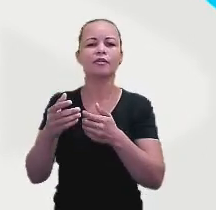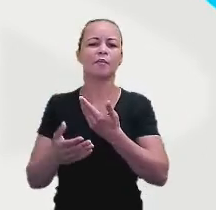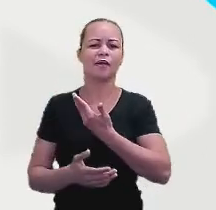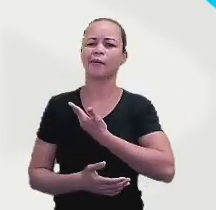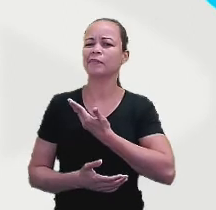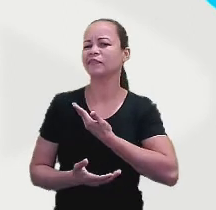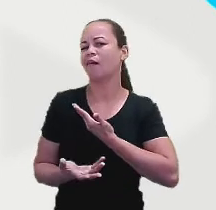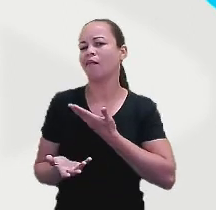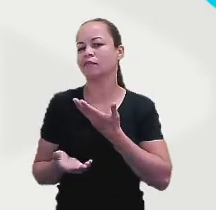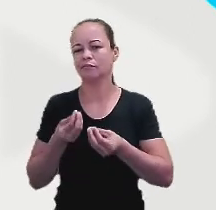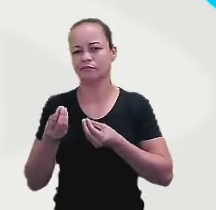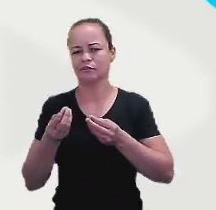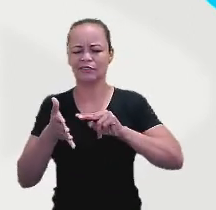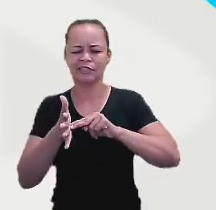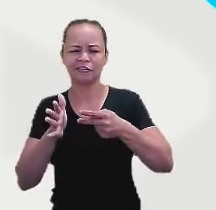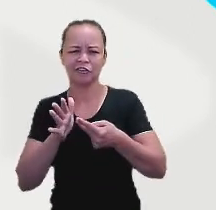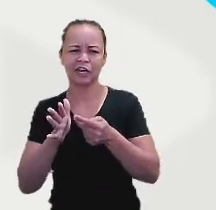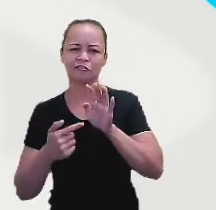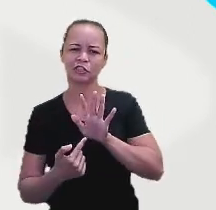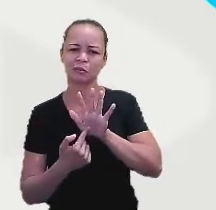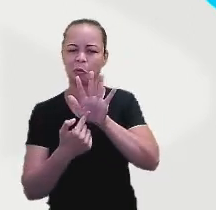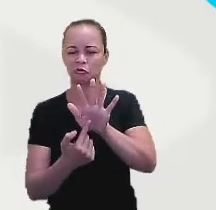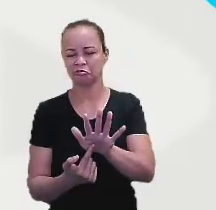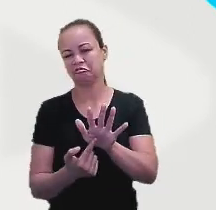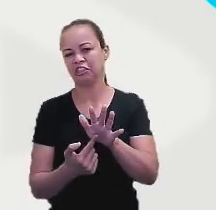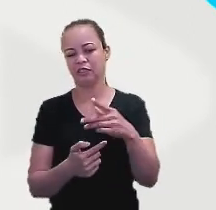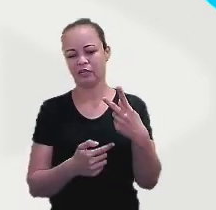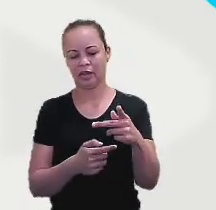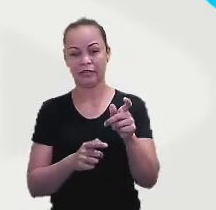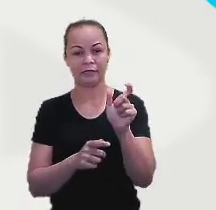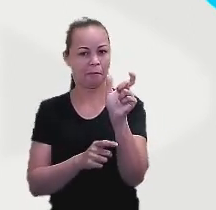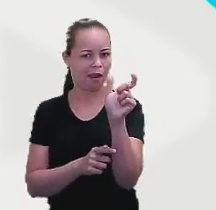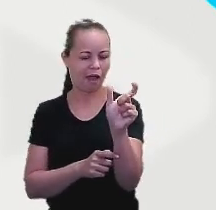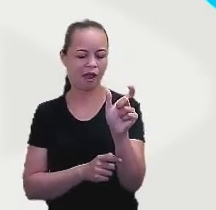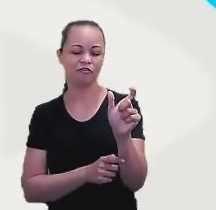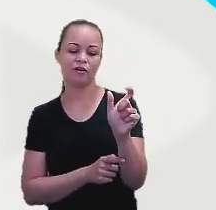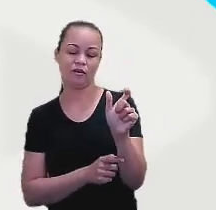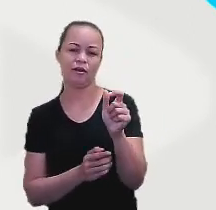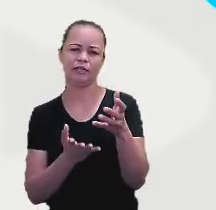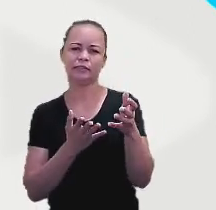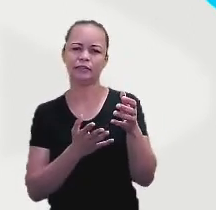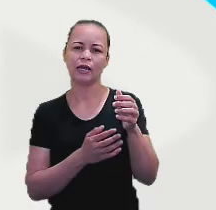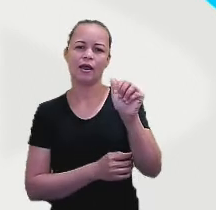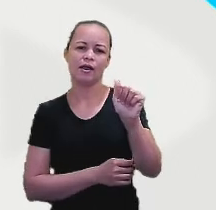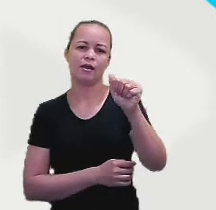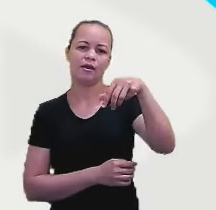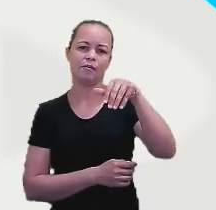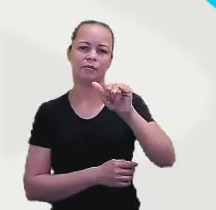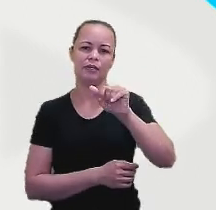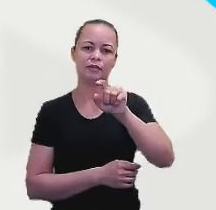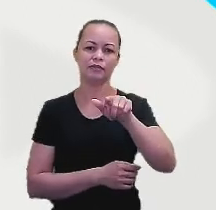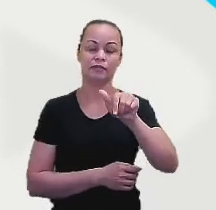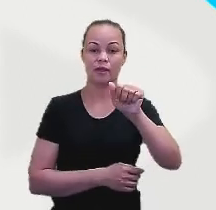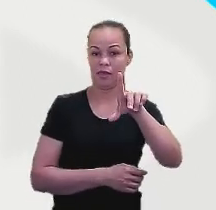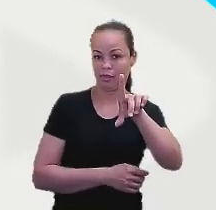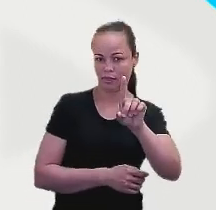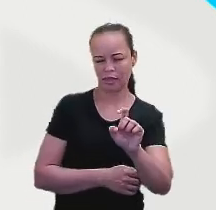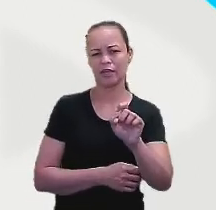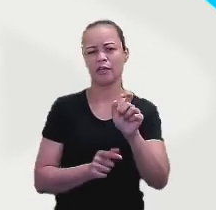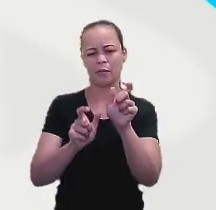Que significados aí você traria para essa palavra, né? Para esse verbete amizade? Que frases você traria